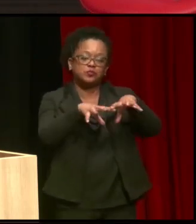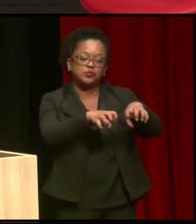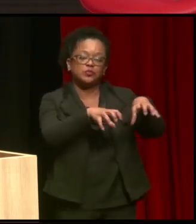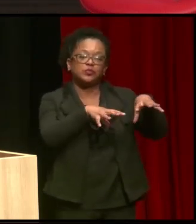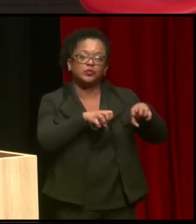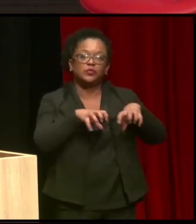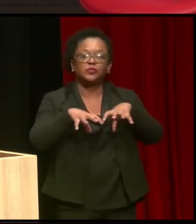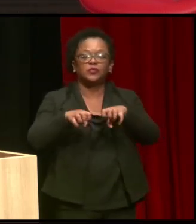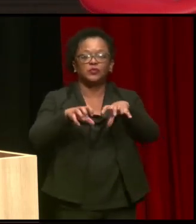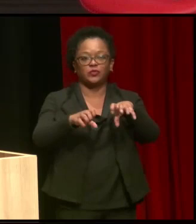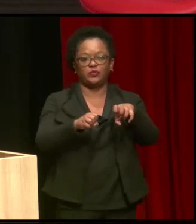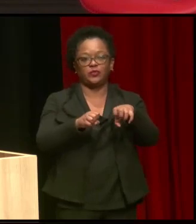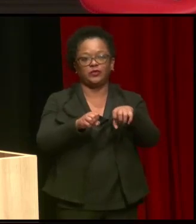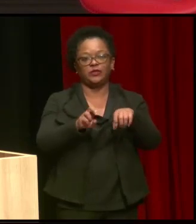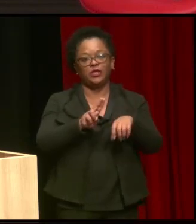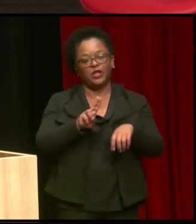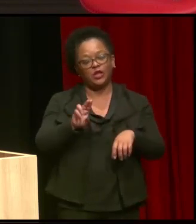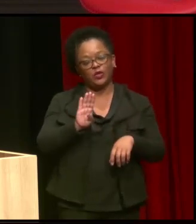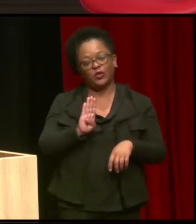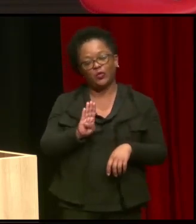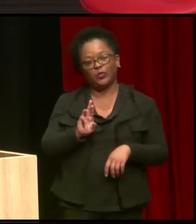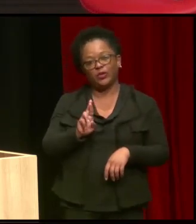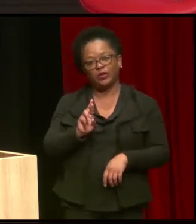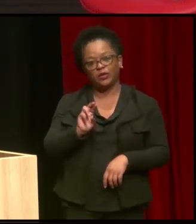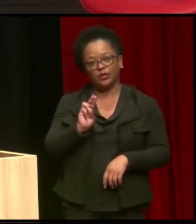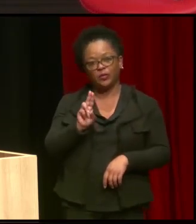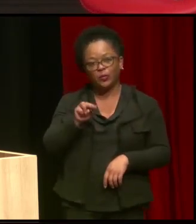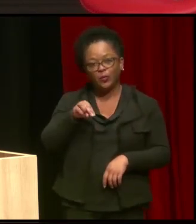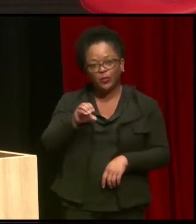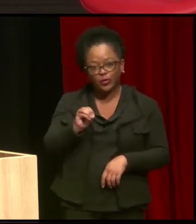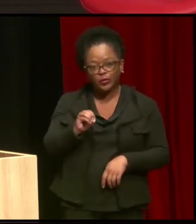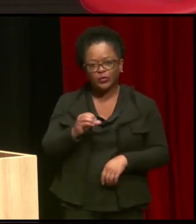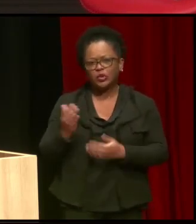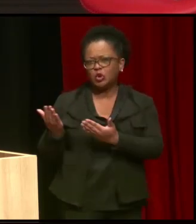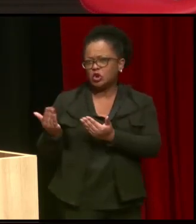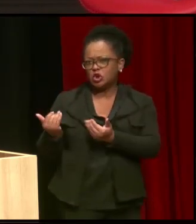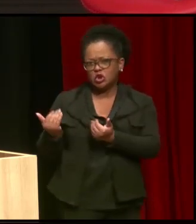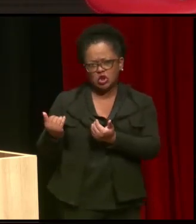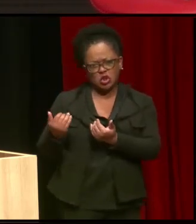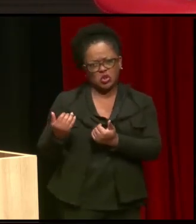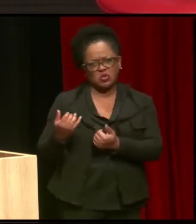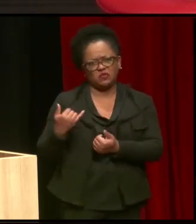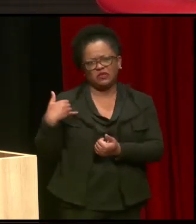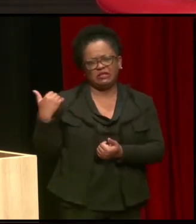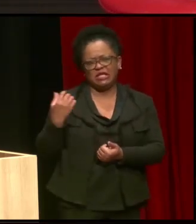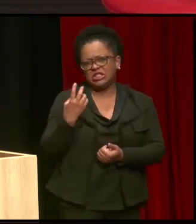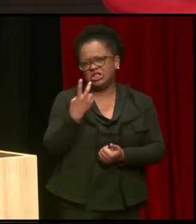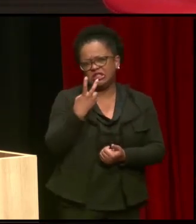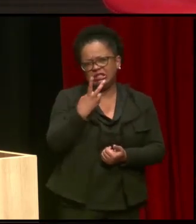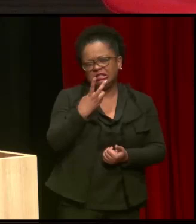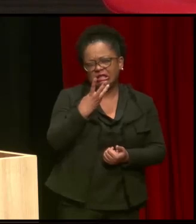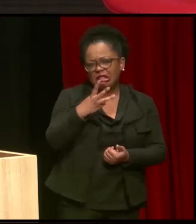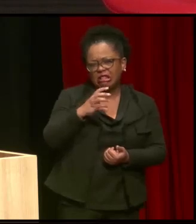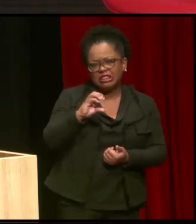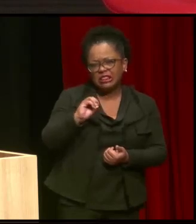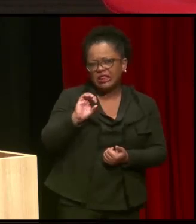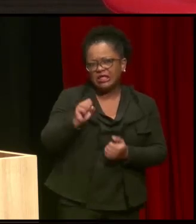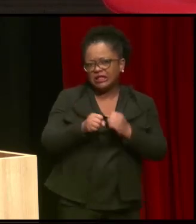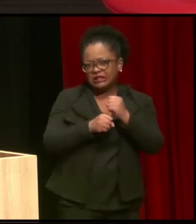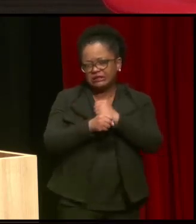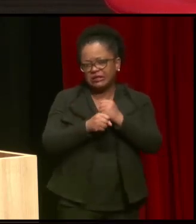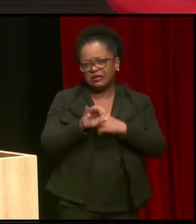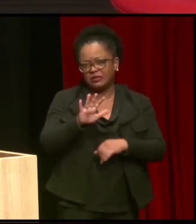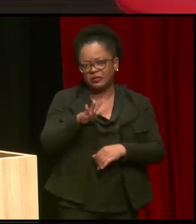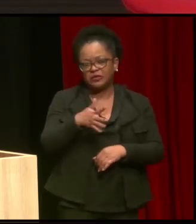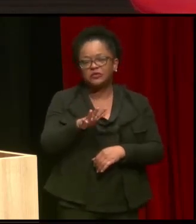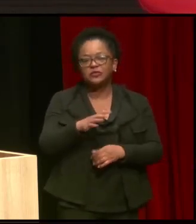famosíssimo, Bruno. Ele ficou cego, jovem ainda, uns 30 e poucos anos, é uma outra transição.